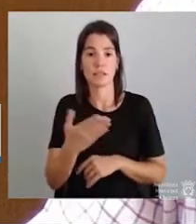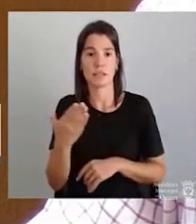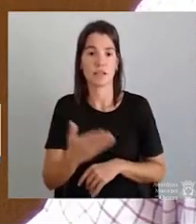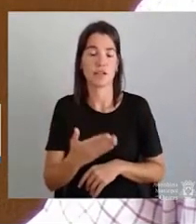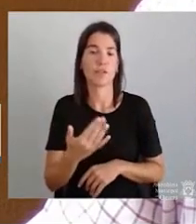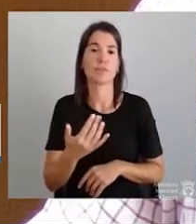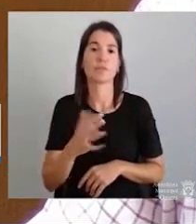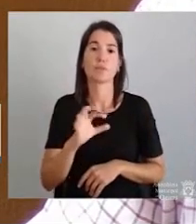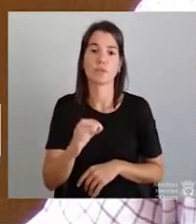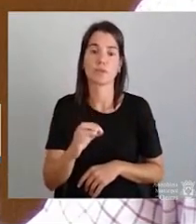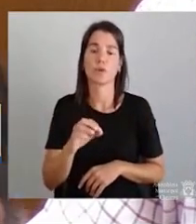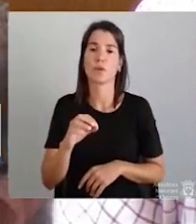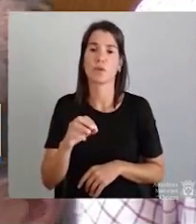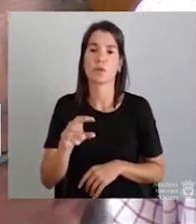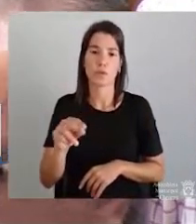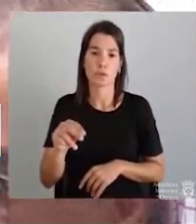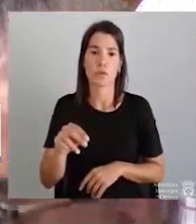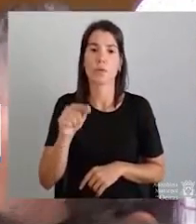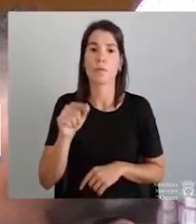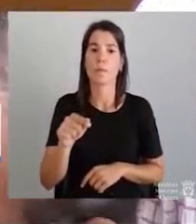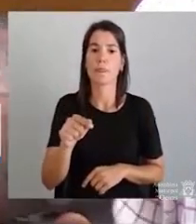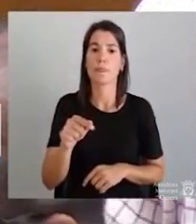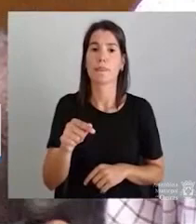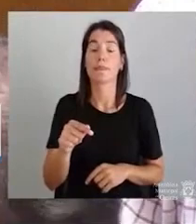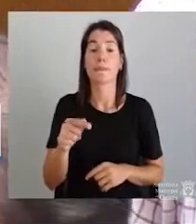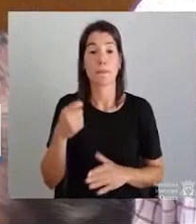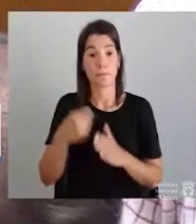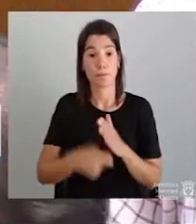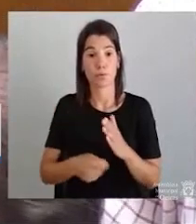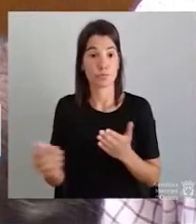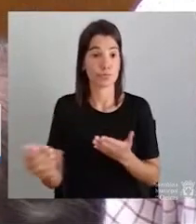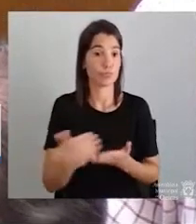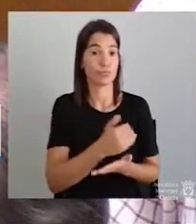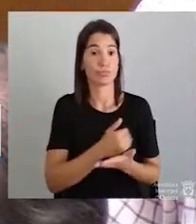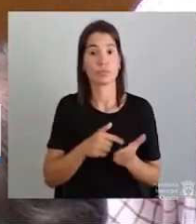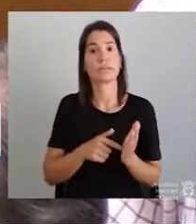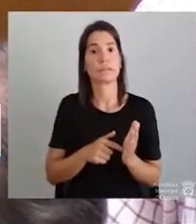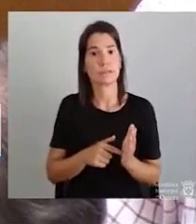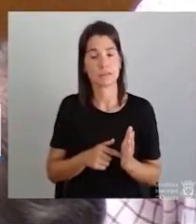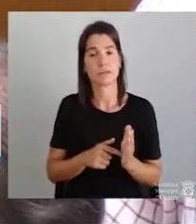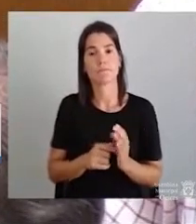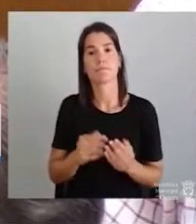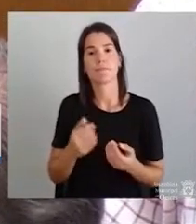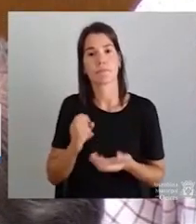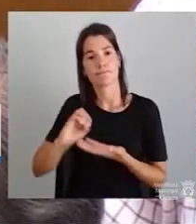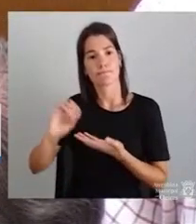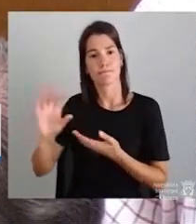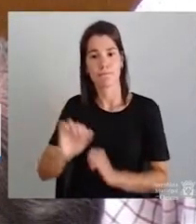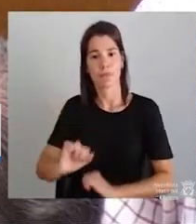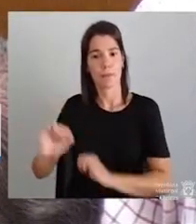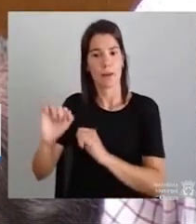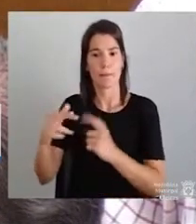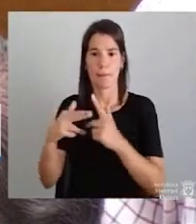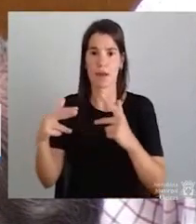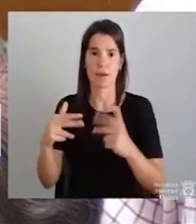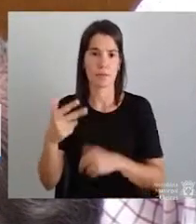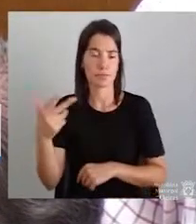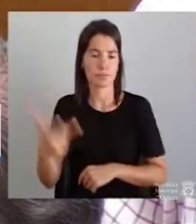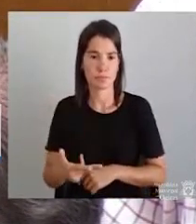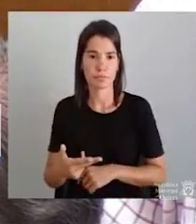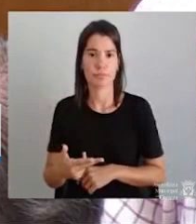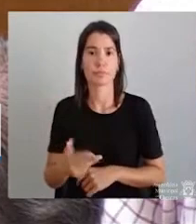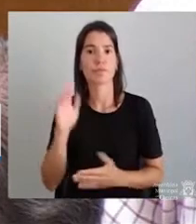o produto das coimas reflete a 100% a favor do município, tendo, em resultado do exercício de